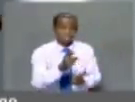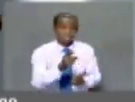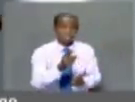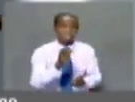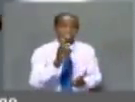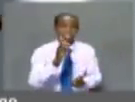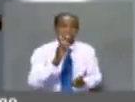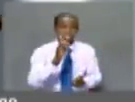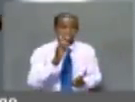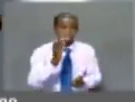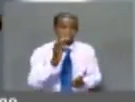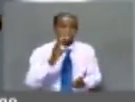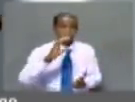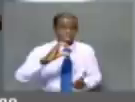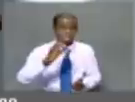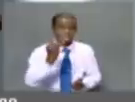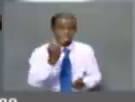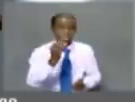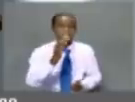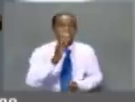passado de construção civil.